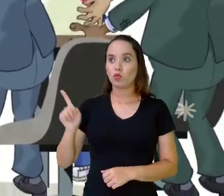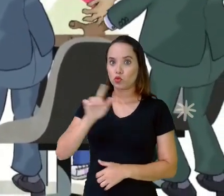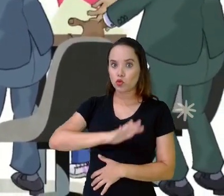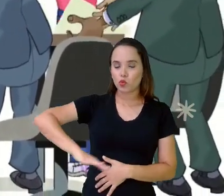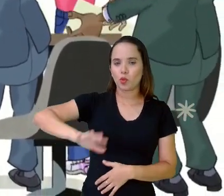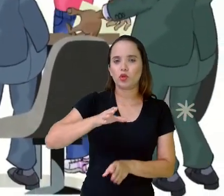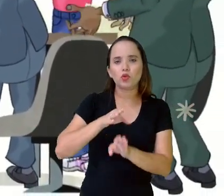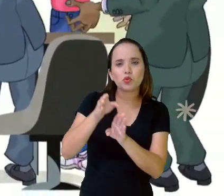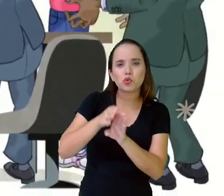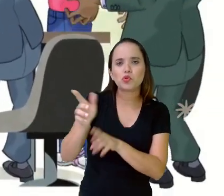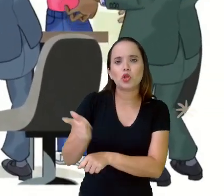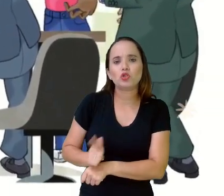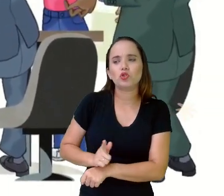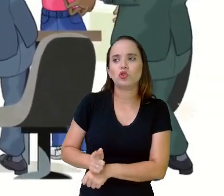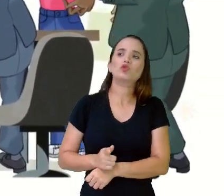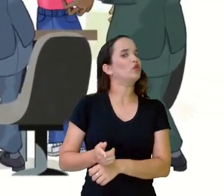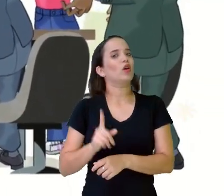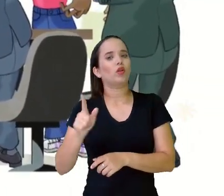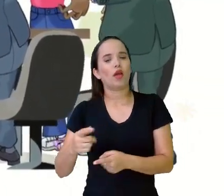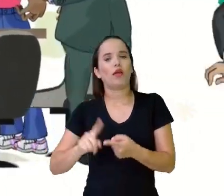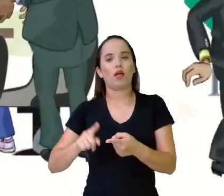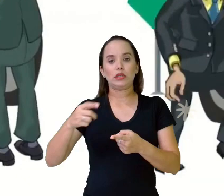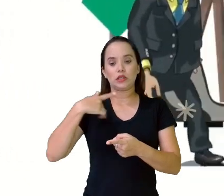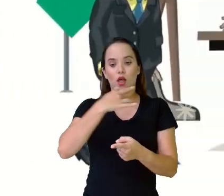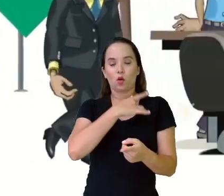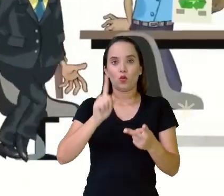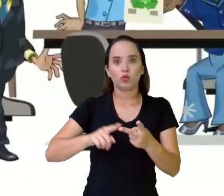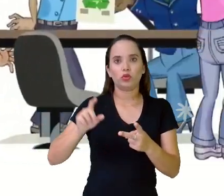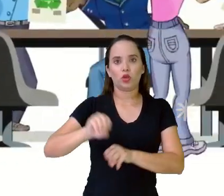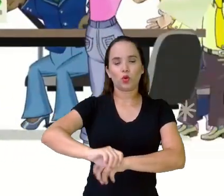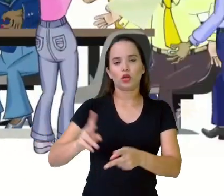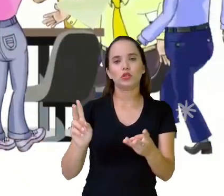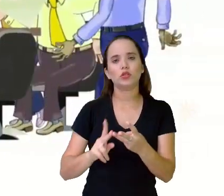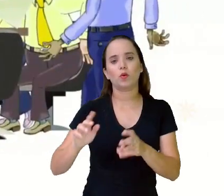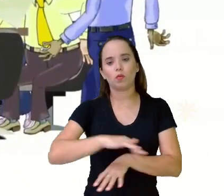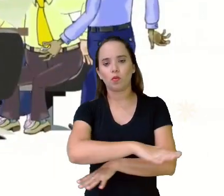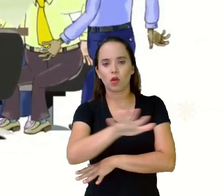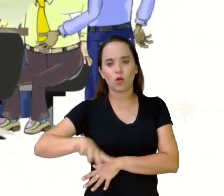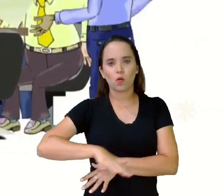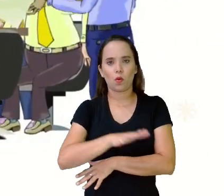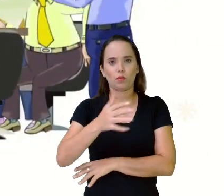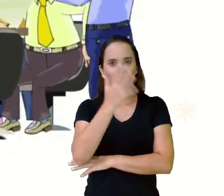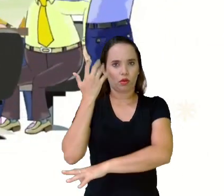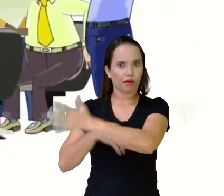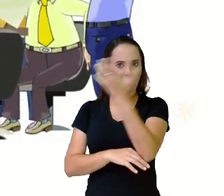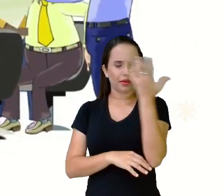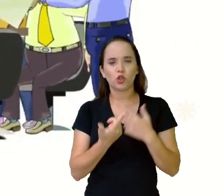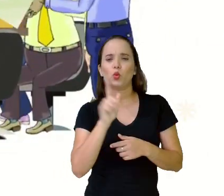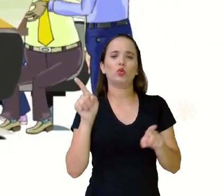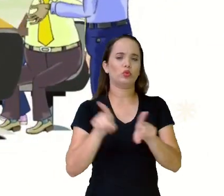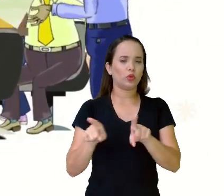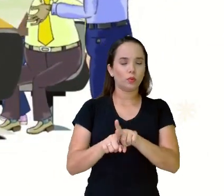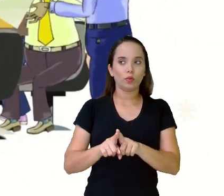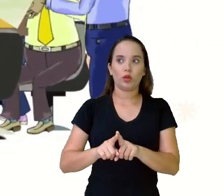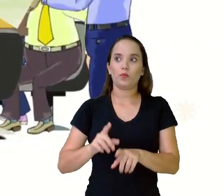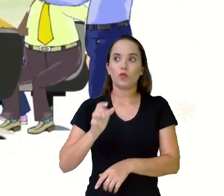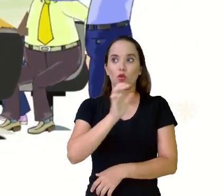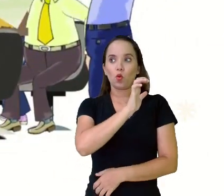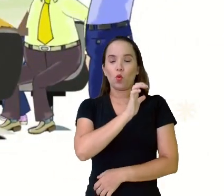gestores, atuam na saúde, educação e meio ambiente, entre outras áreas. O Estado se completa quando